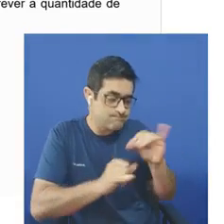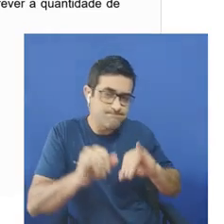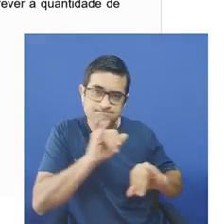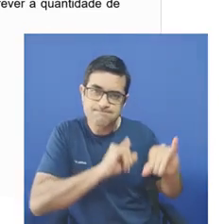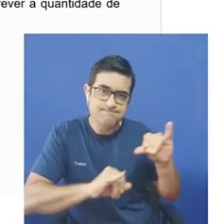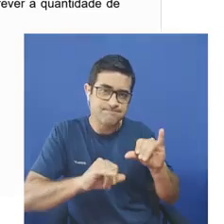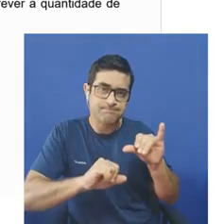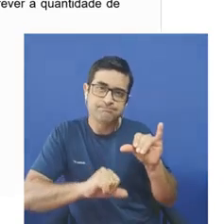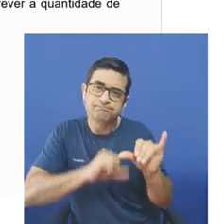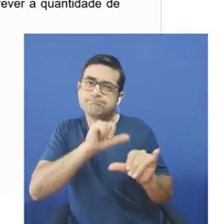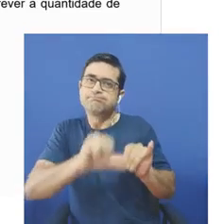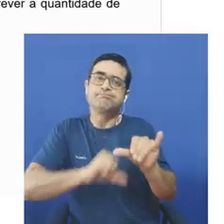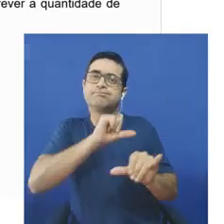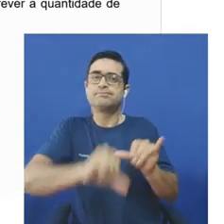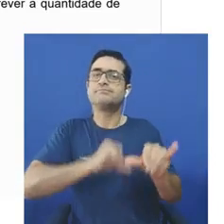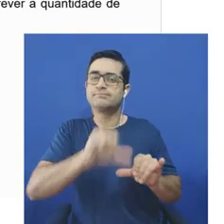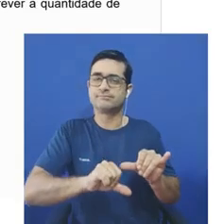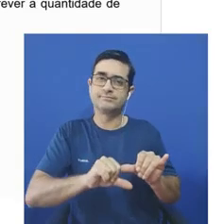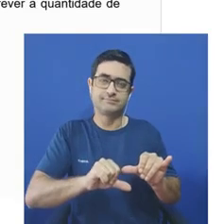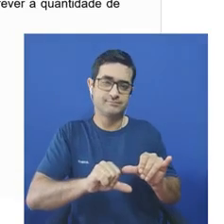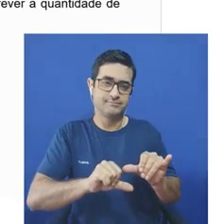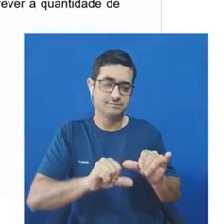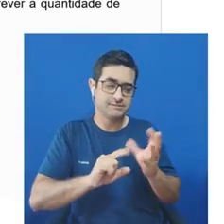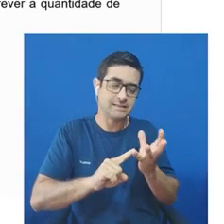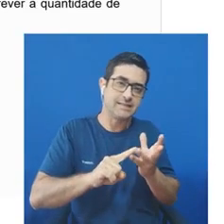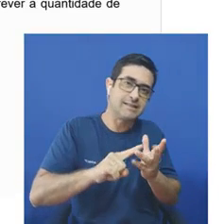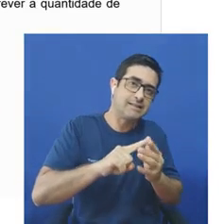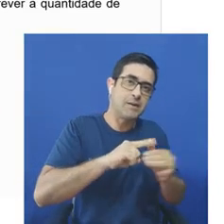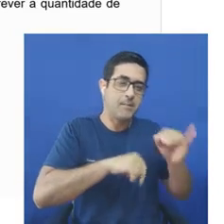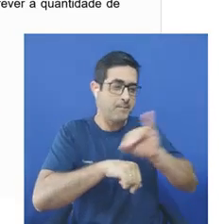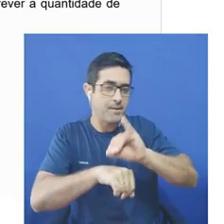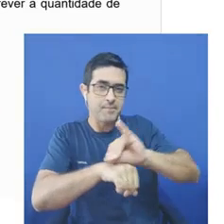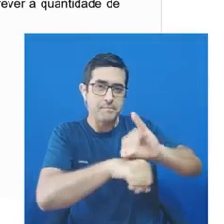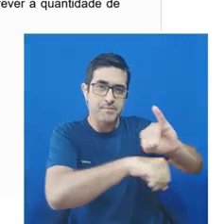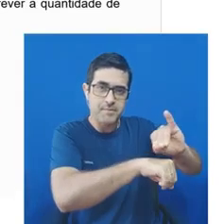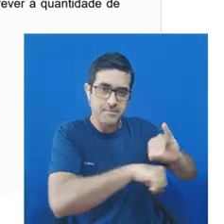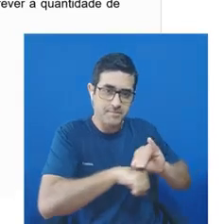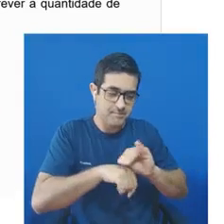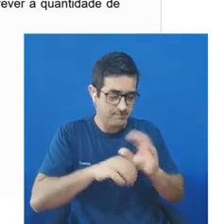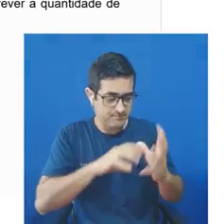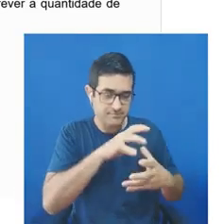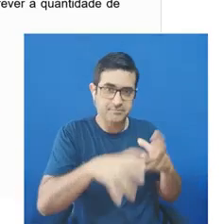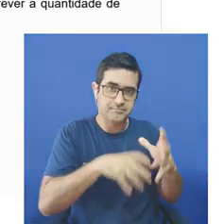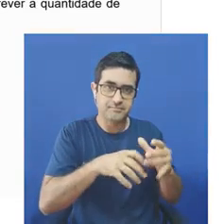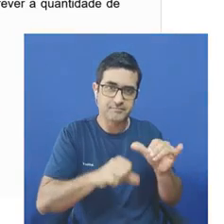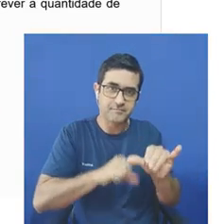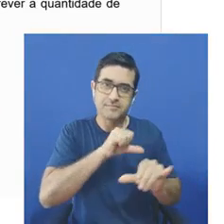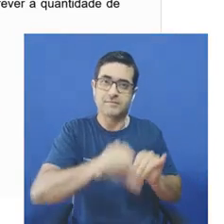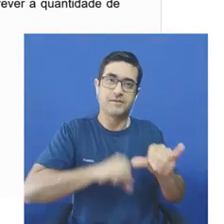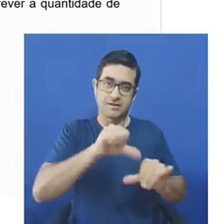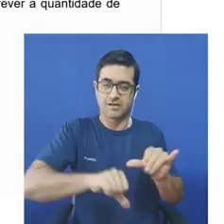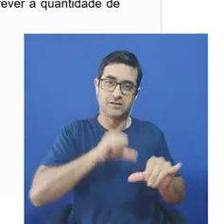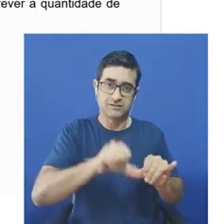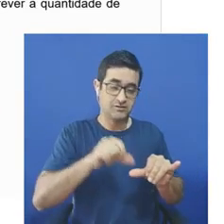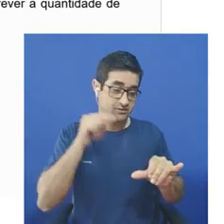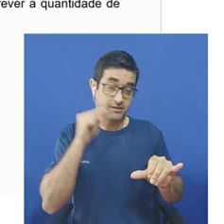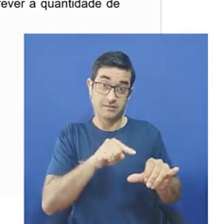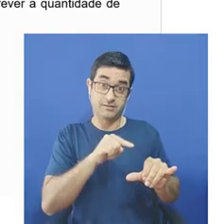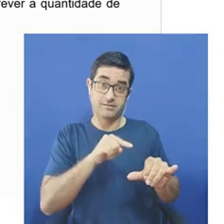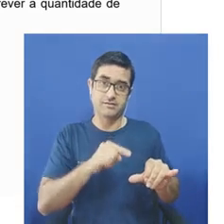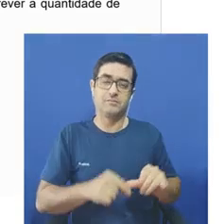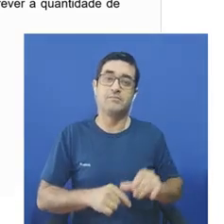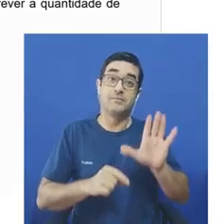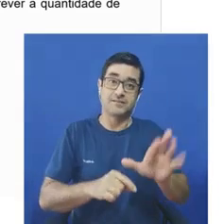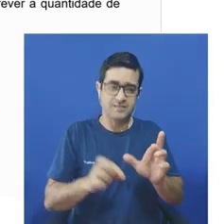a partir dos reagentes. Então, ao invés de eu ter ingredientes, eu terei reagentes. Mas